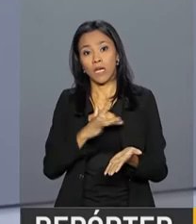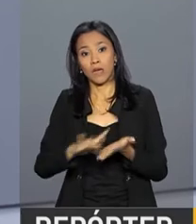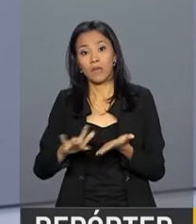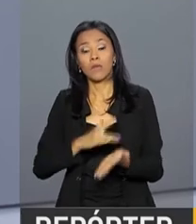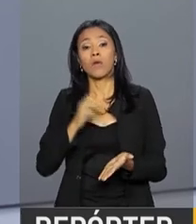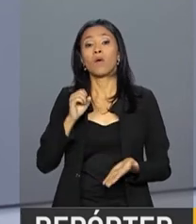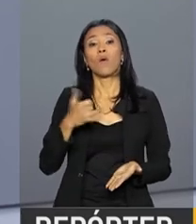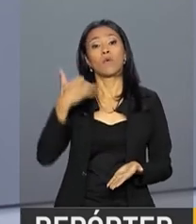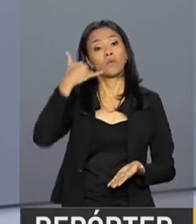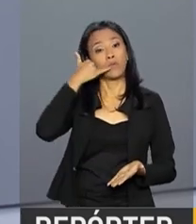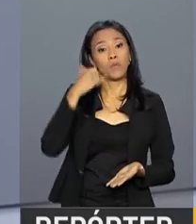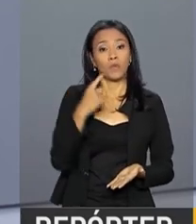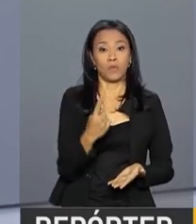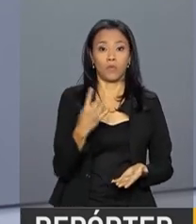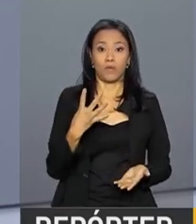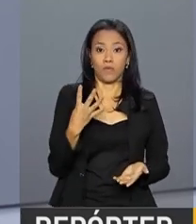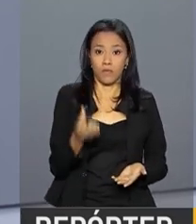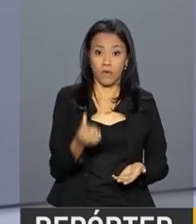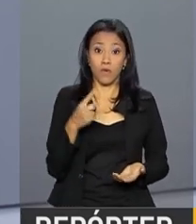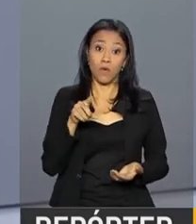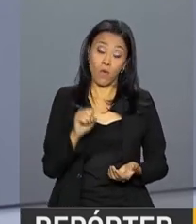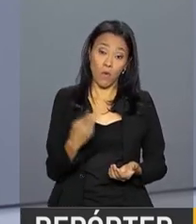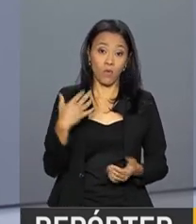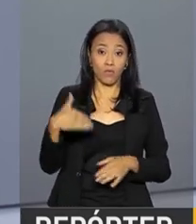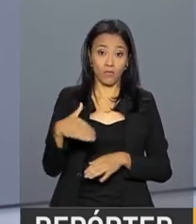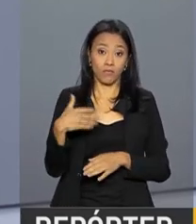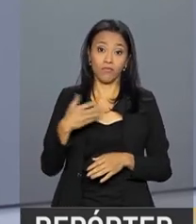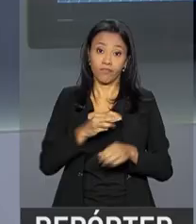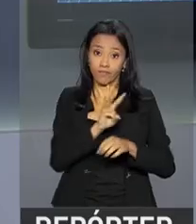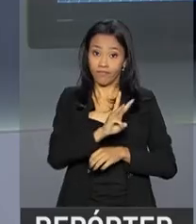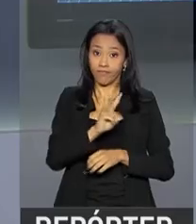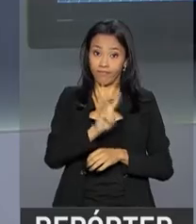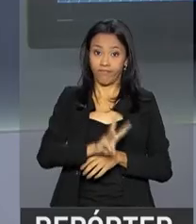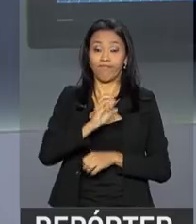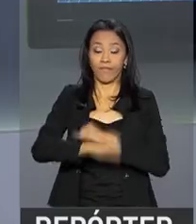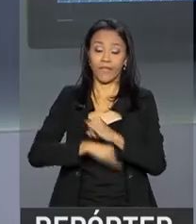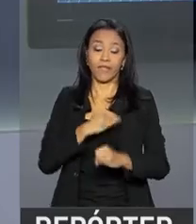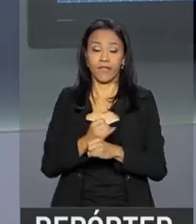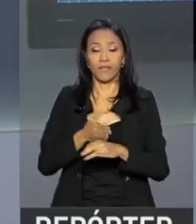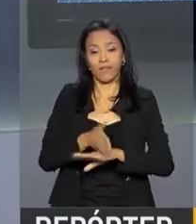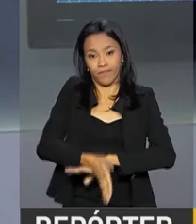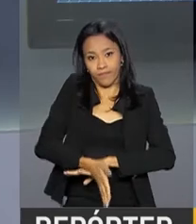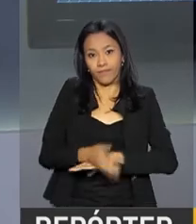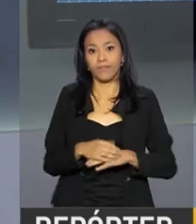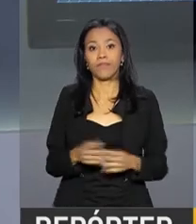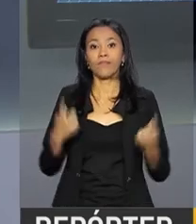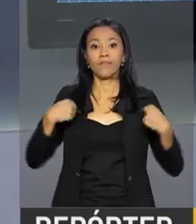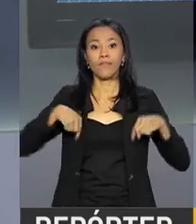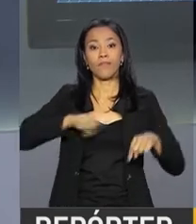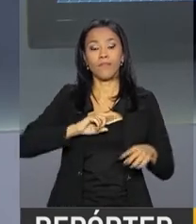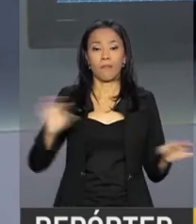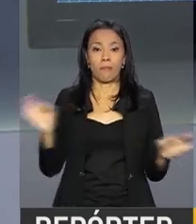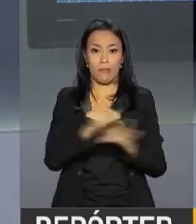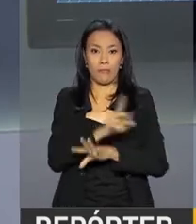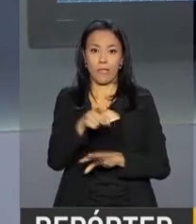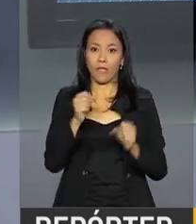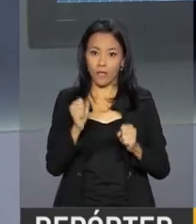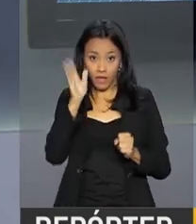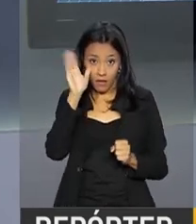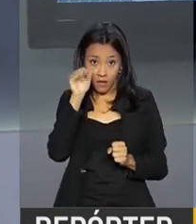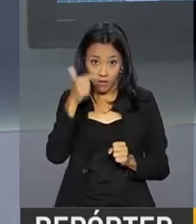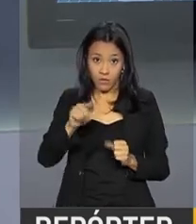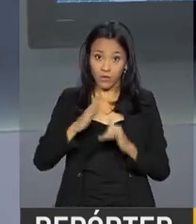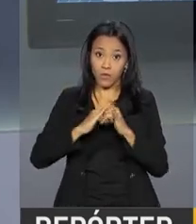146 e no endereço da receita federal na internet nós ficamos por aqui você pode ver as reportagens no